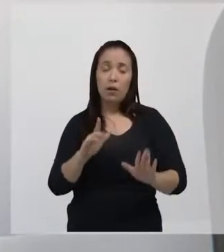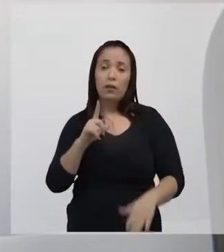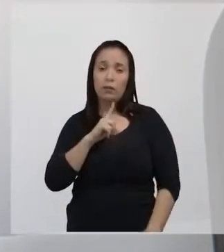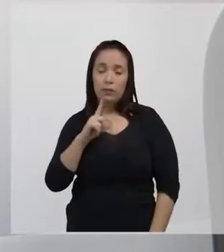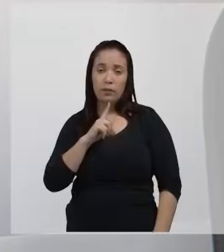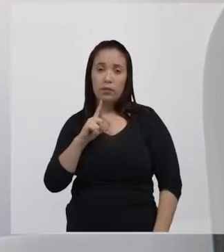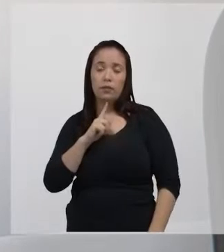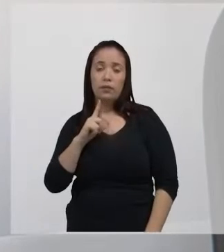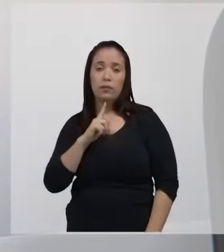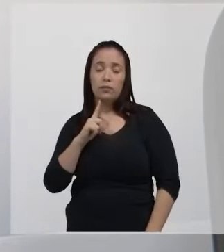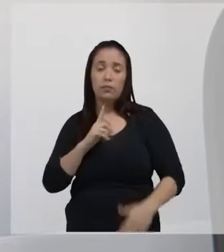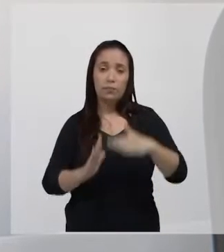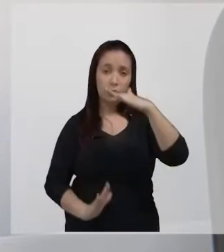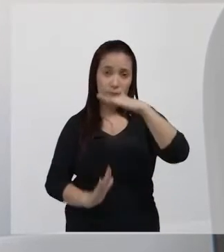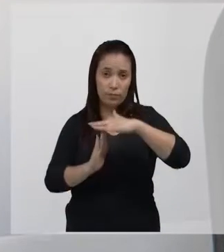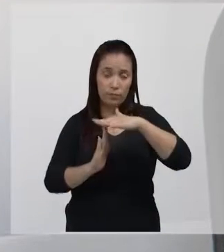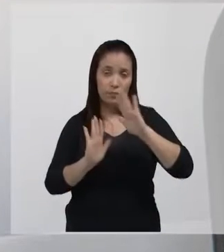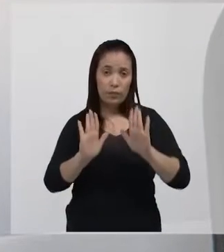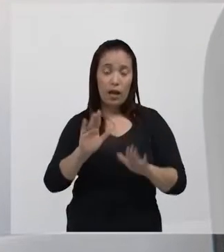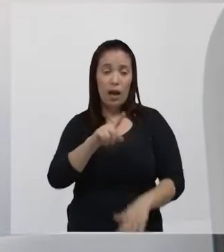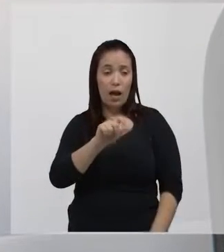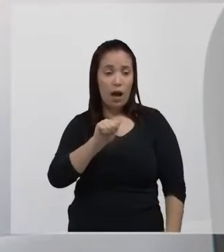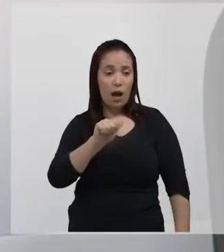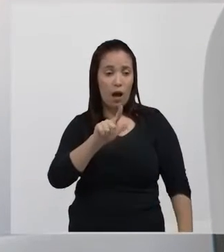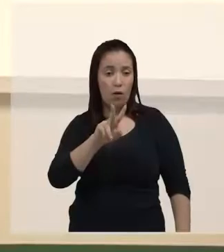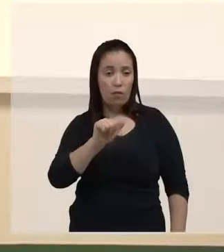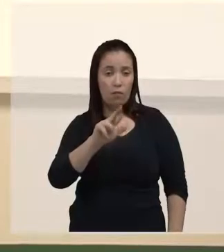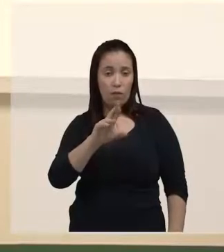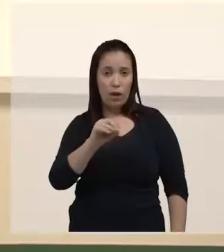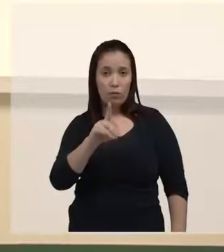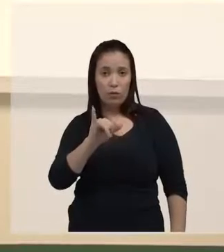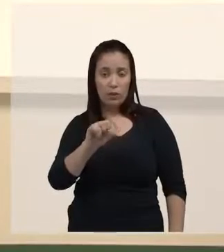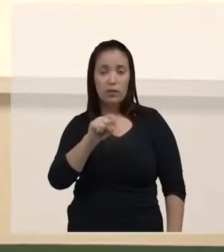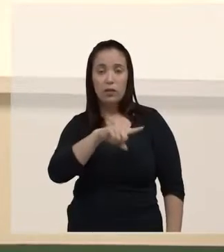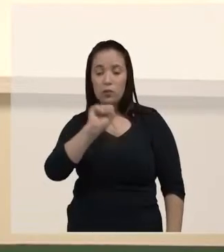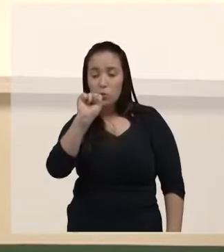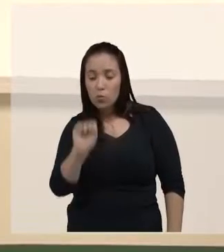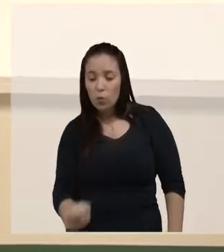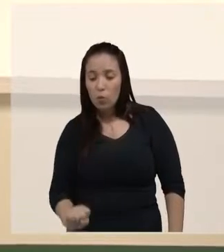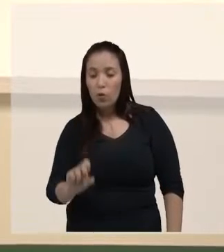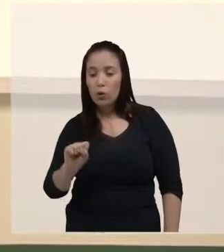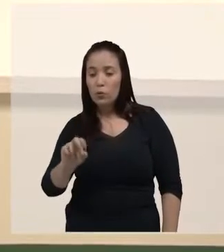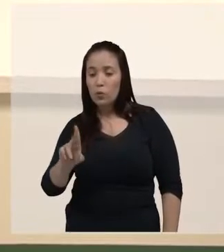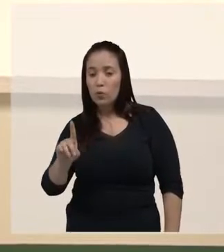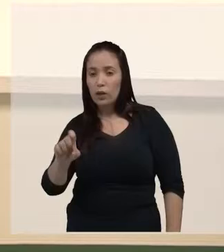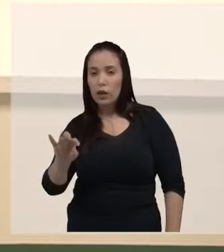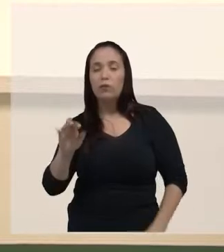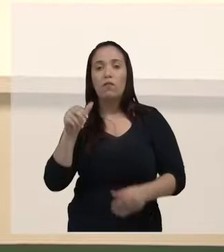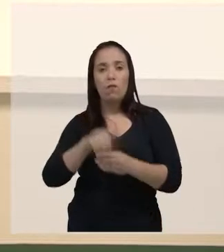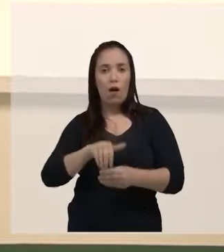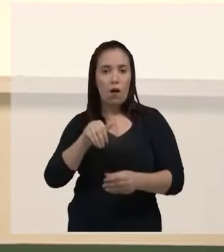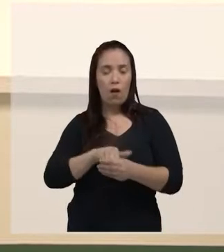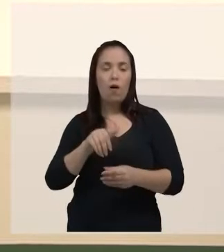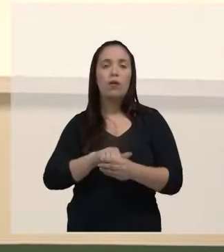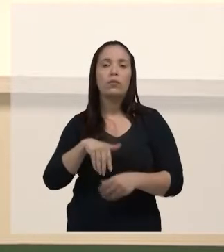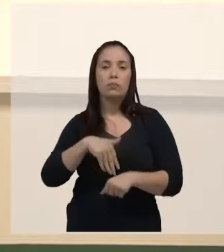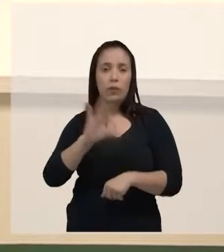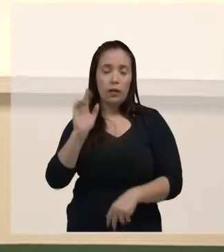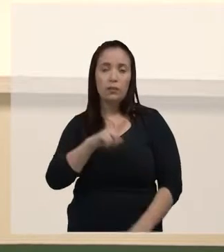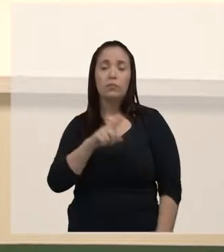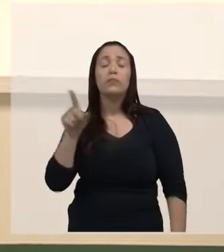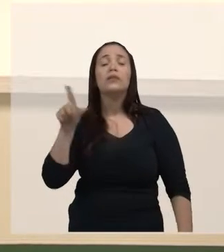né? Por exemplo, o Álvaro Dias sai muito bem no sul e aí você acha que esses 27% do